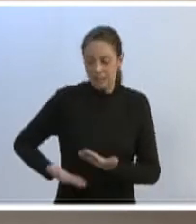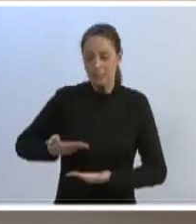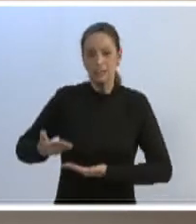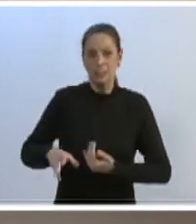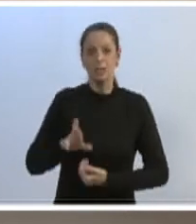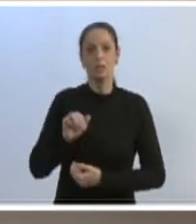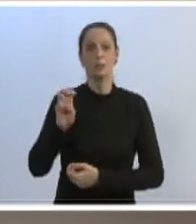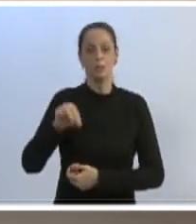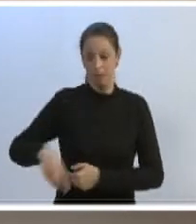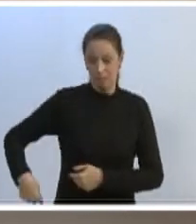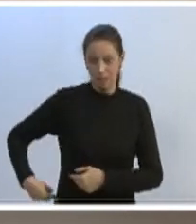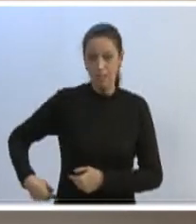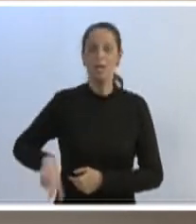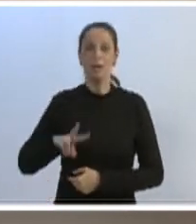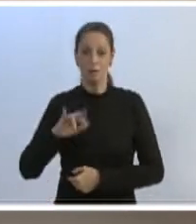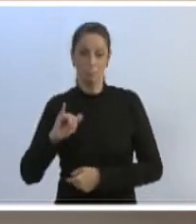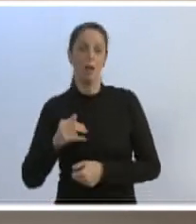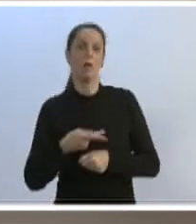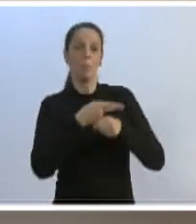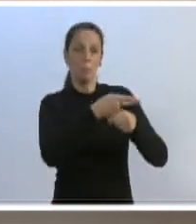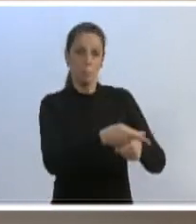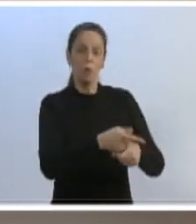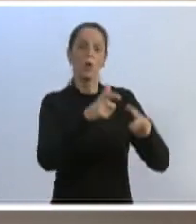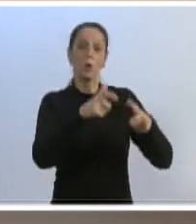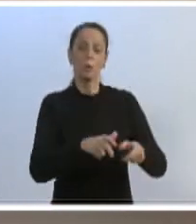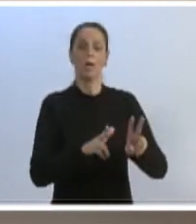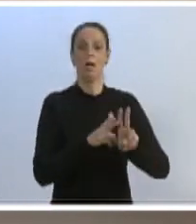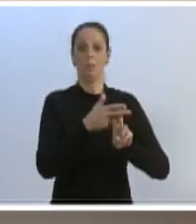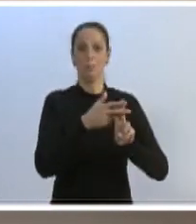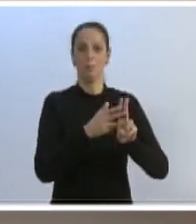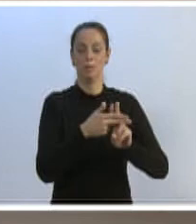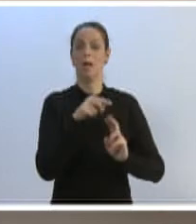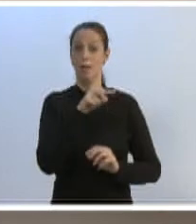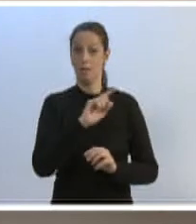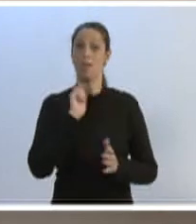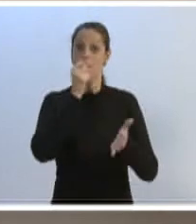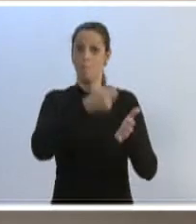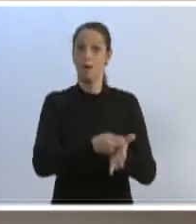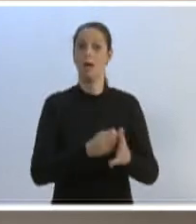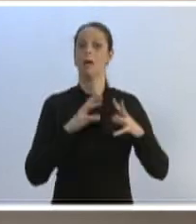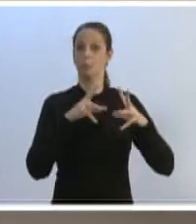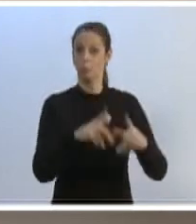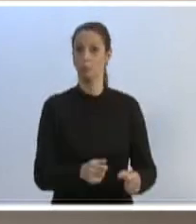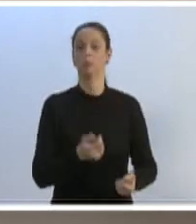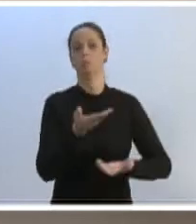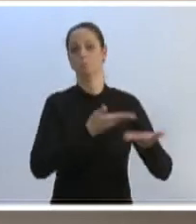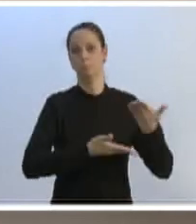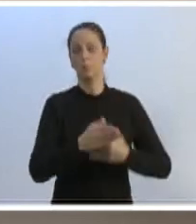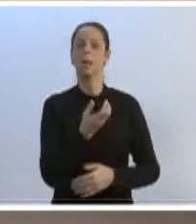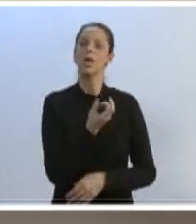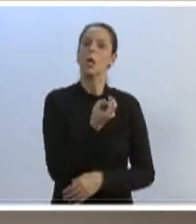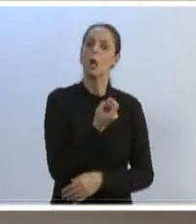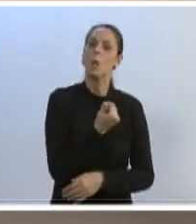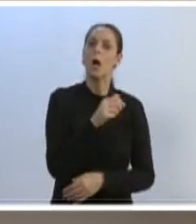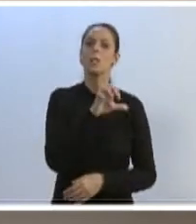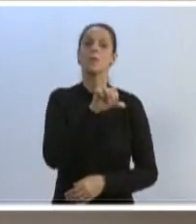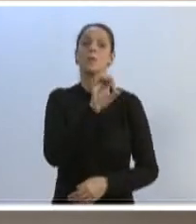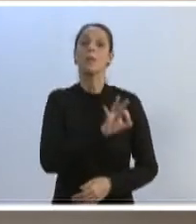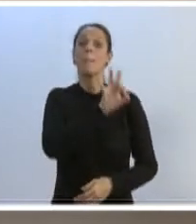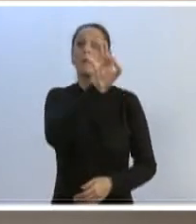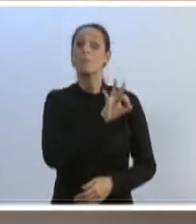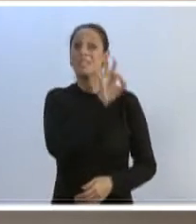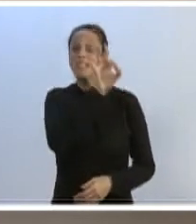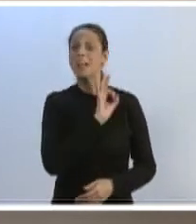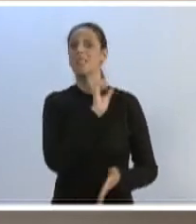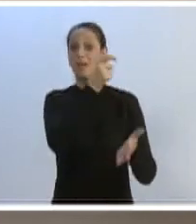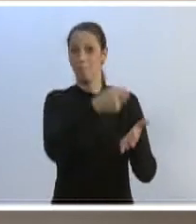do Sistema Único de Saúde. O Sistema Único de Saúde é que custeia, né, a grande maioria, quase 90% das sessões de hemodiálise de